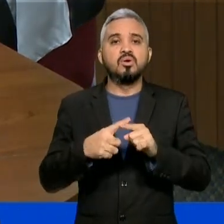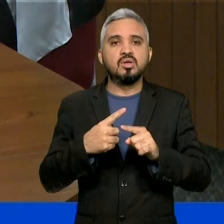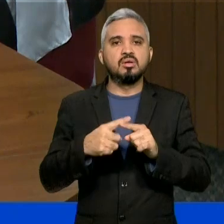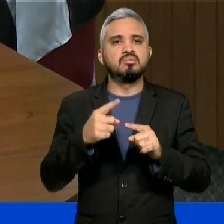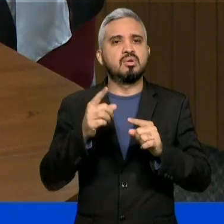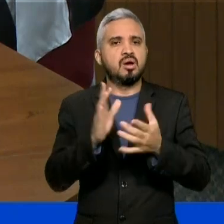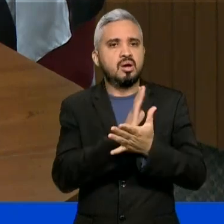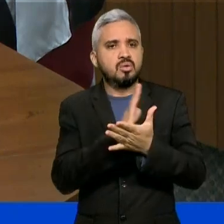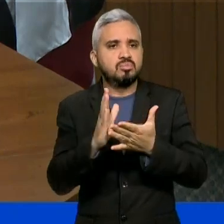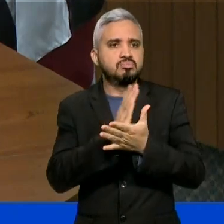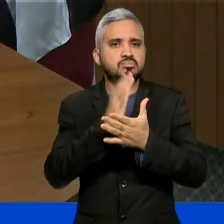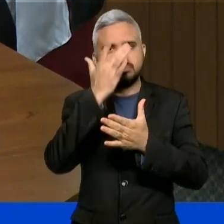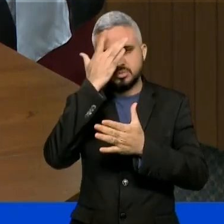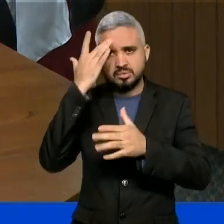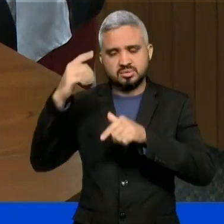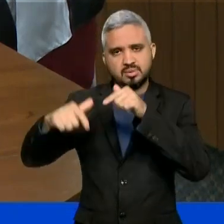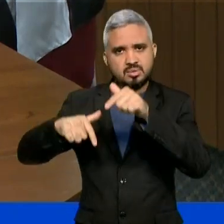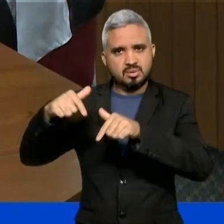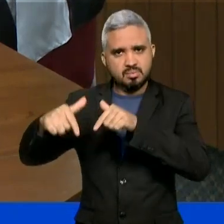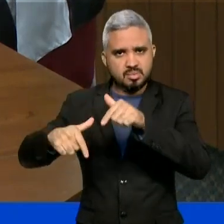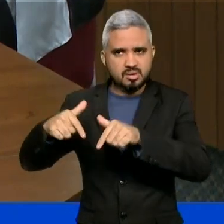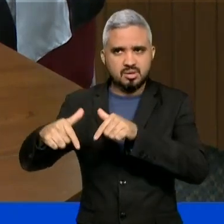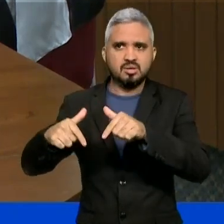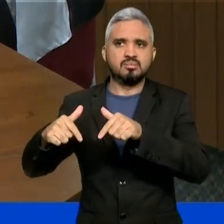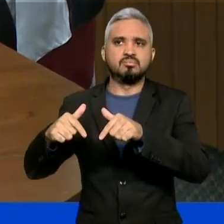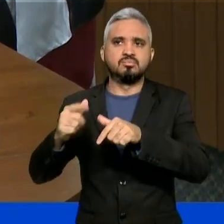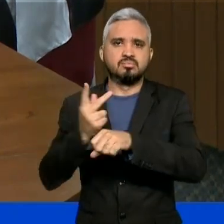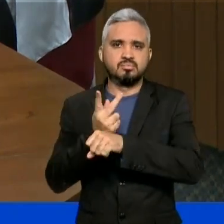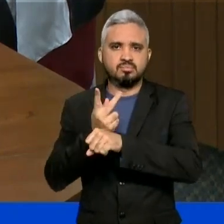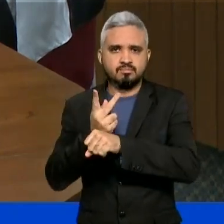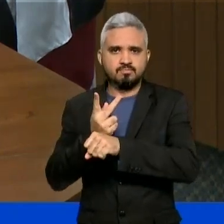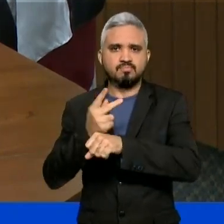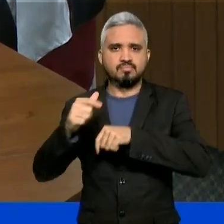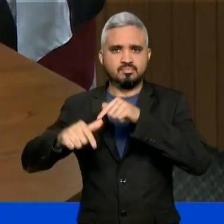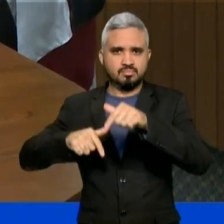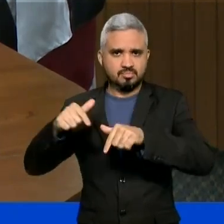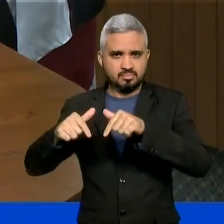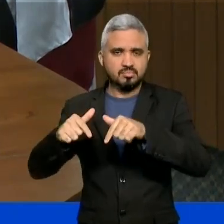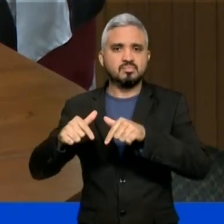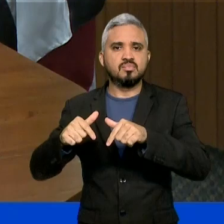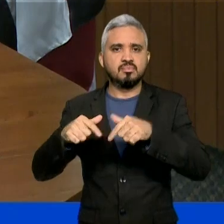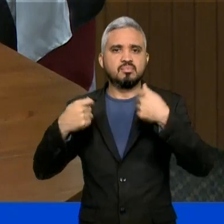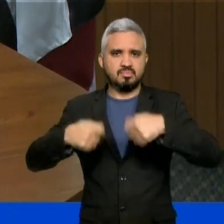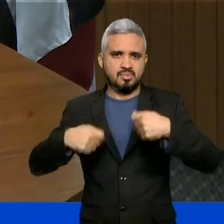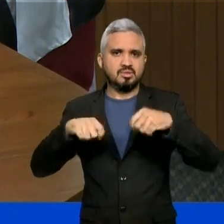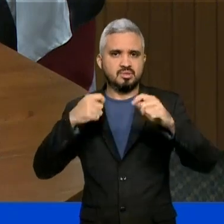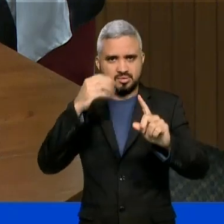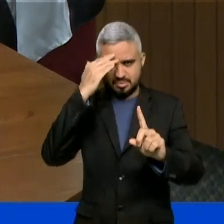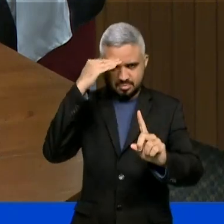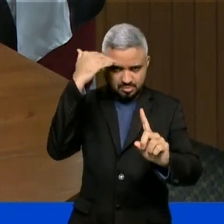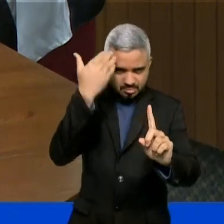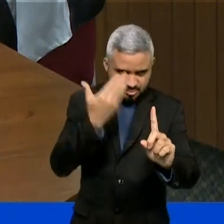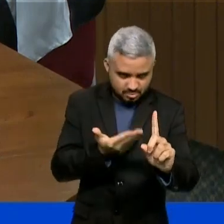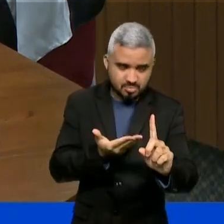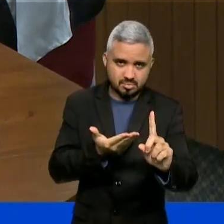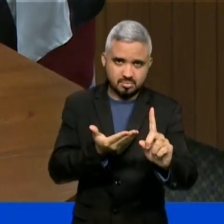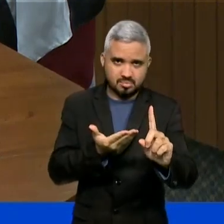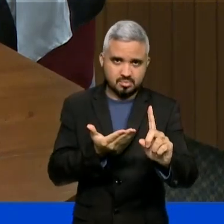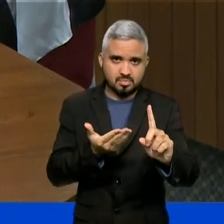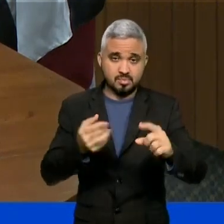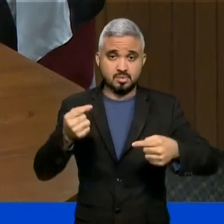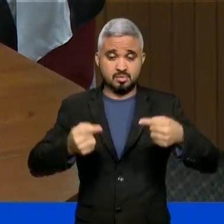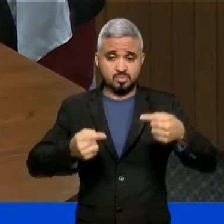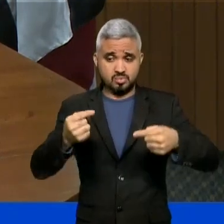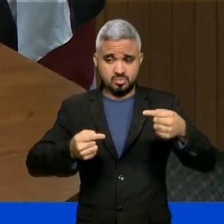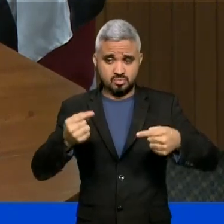que buscam eficiência sempre constante do serviço público, eles precisam ser referenciados. A política, ela precisa constantemente